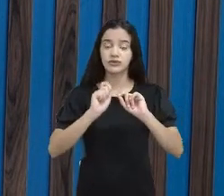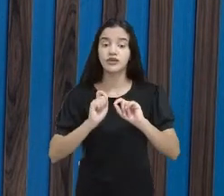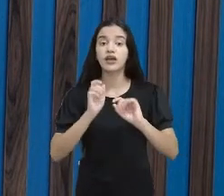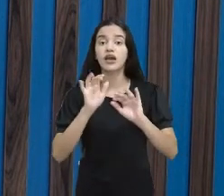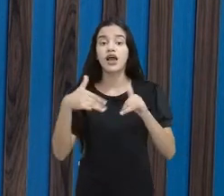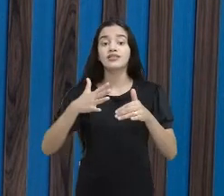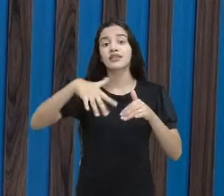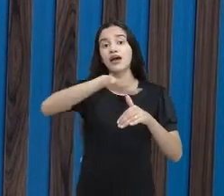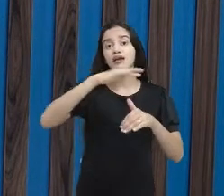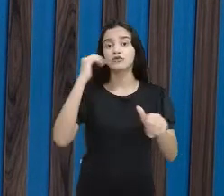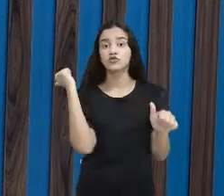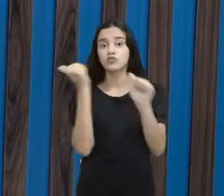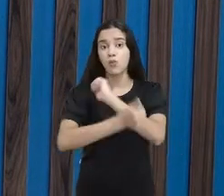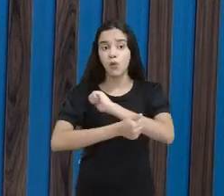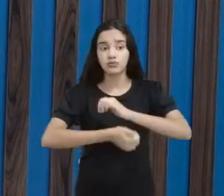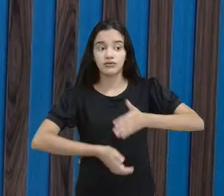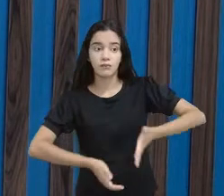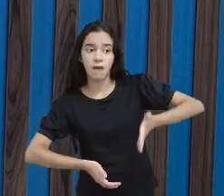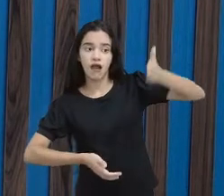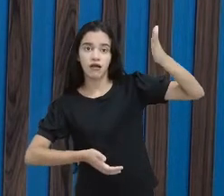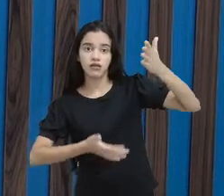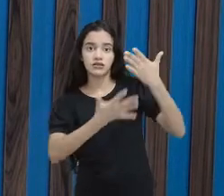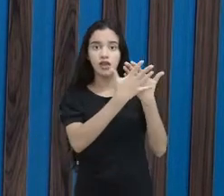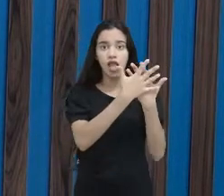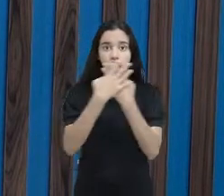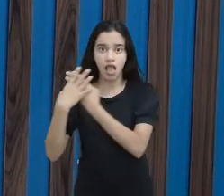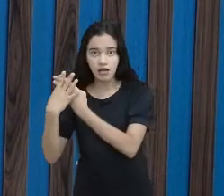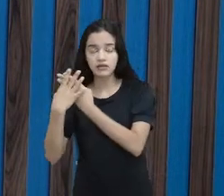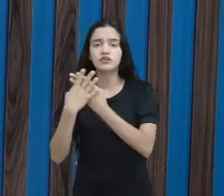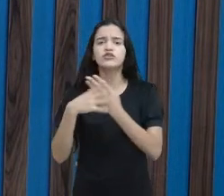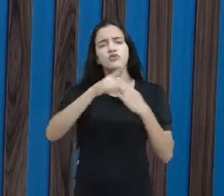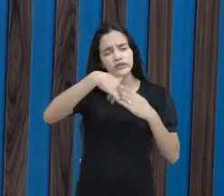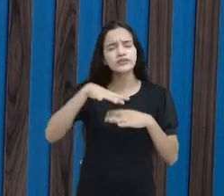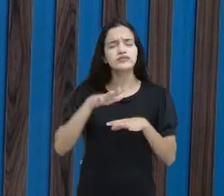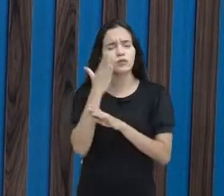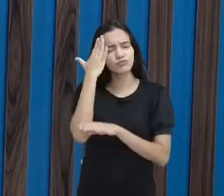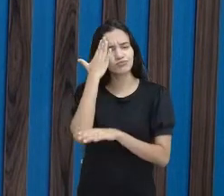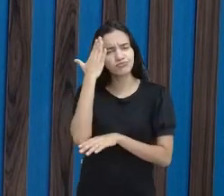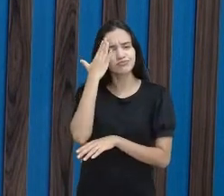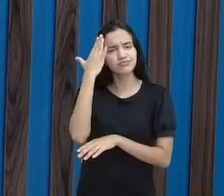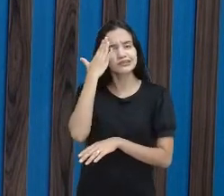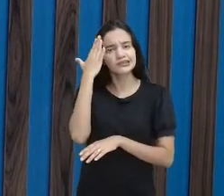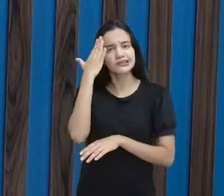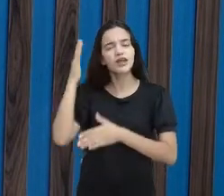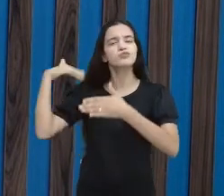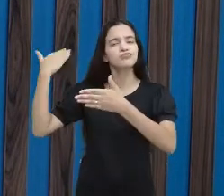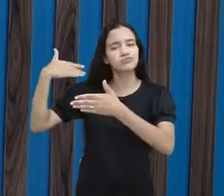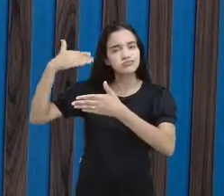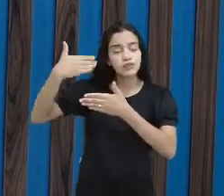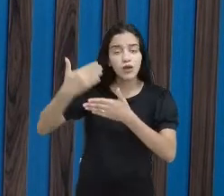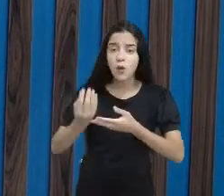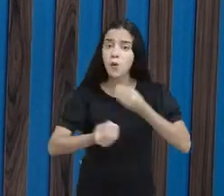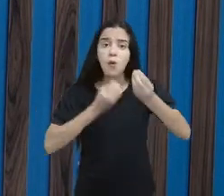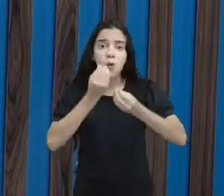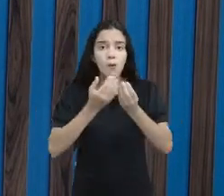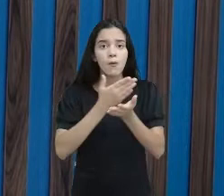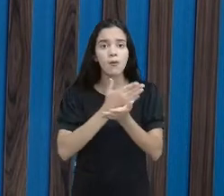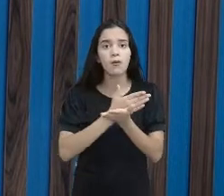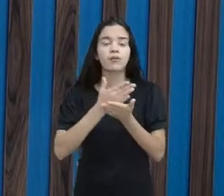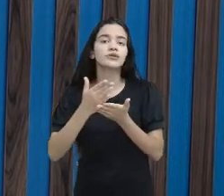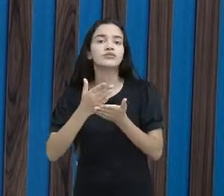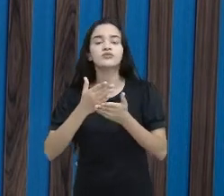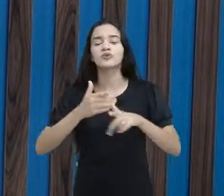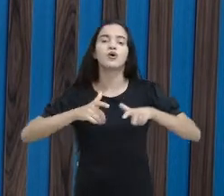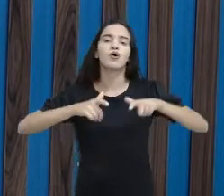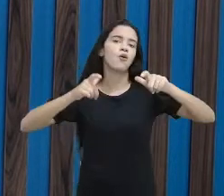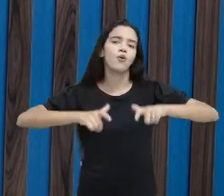esportes de rede e parede, tá? Então, vocês vão poder entender um pouquinho da história, como é que começou, onde